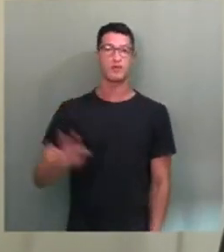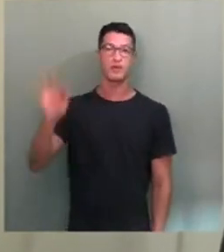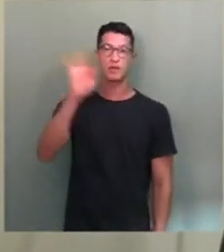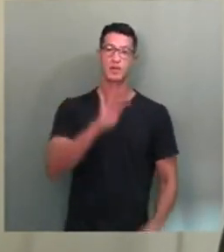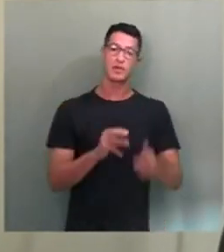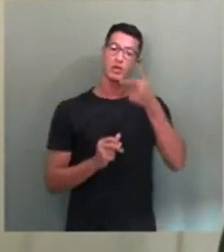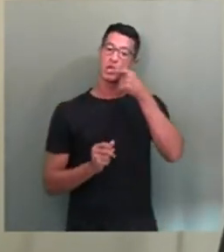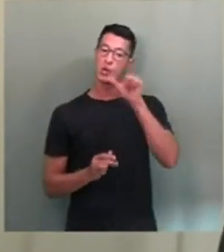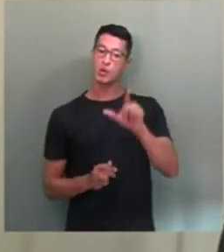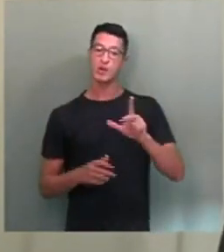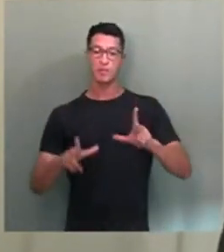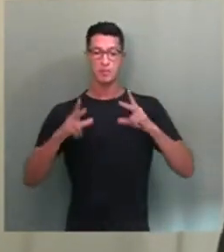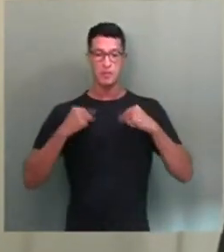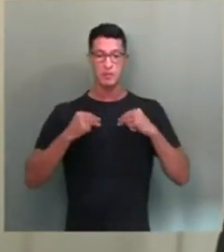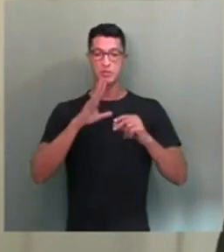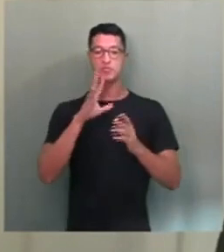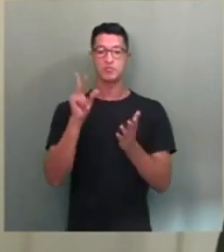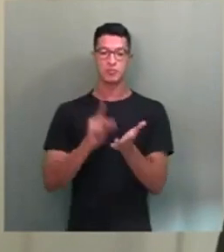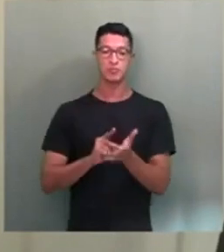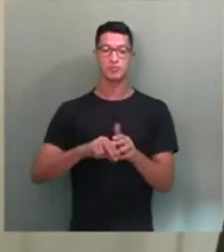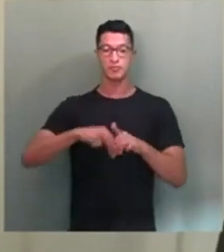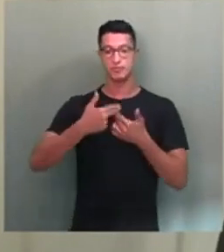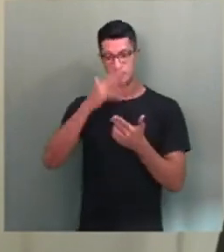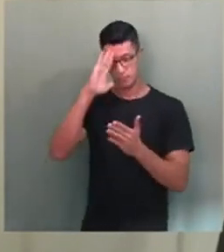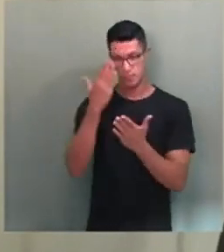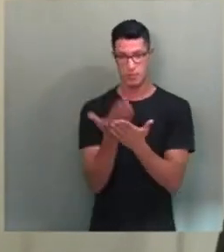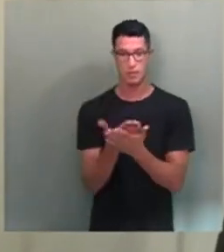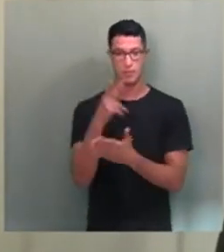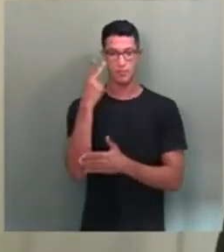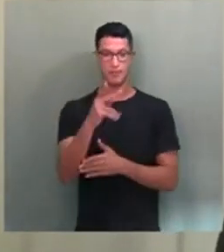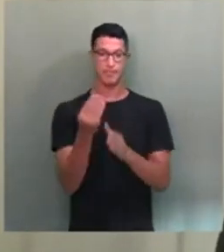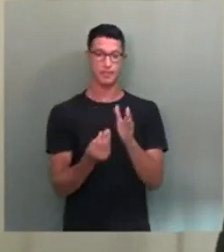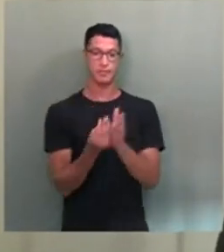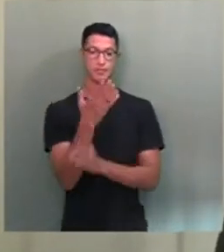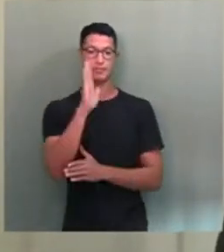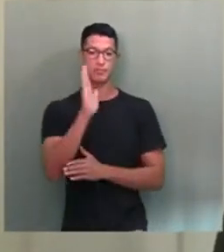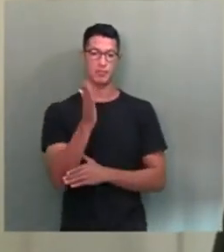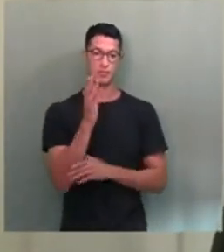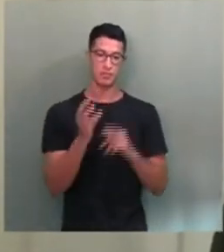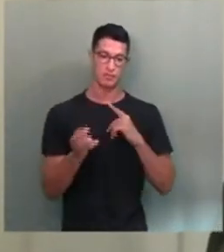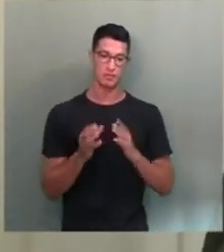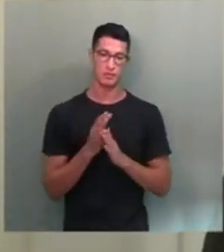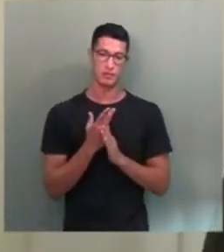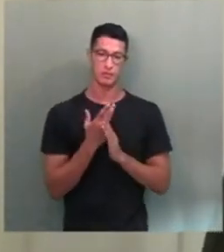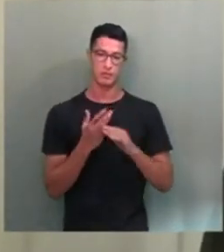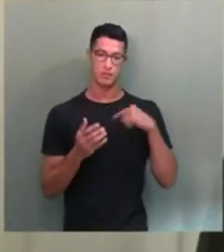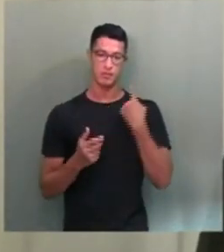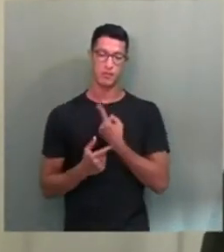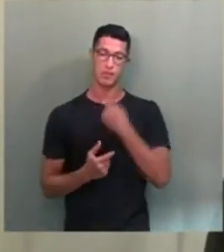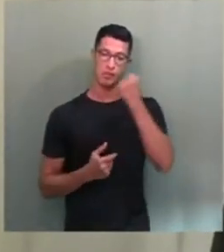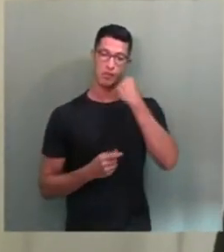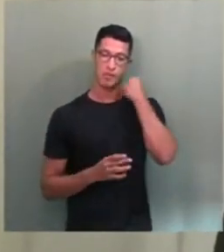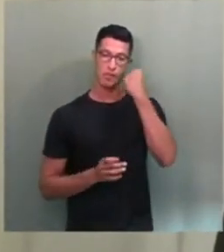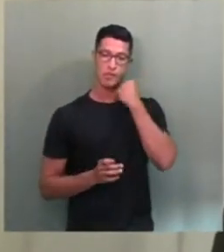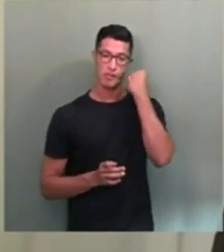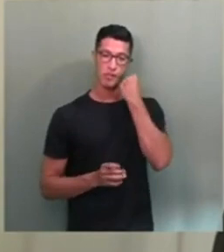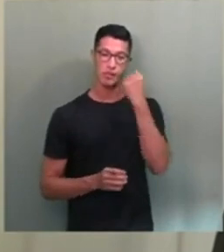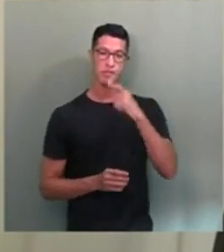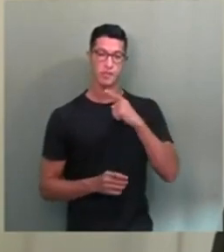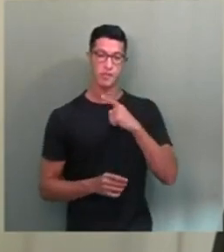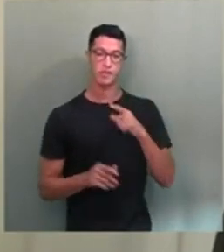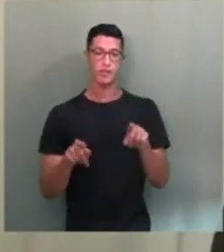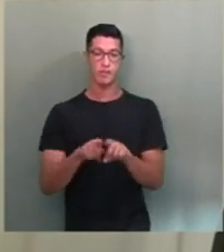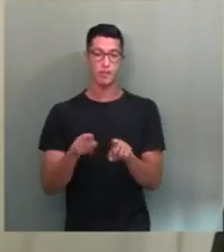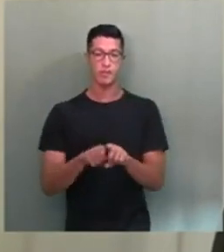ganharam o merecido reconhecimento pela credibilidade de sua produção jornalística. E nós, senadoras e senadores,